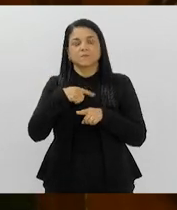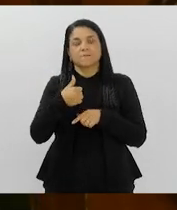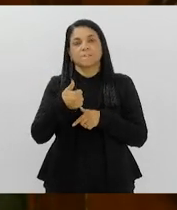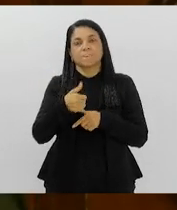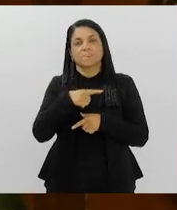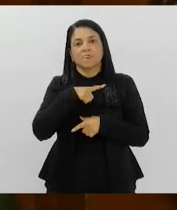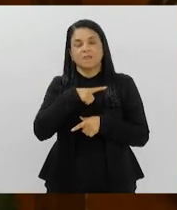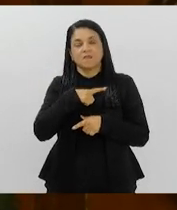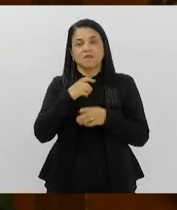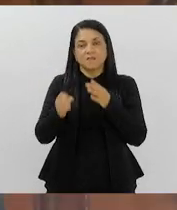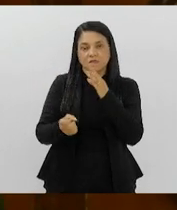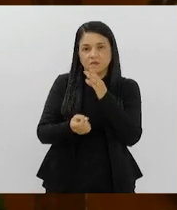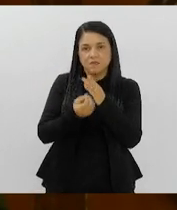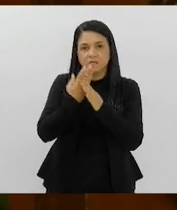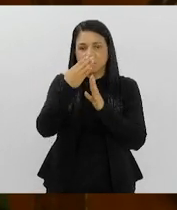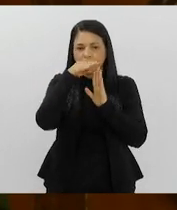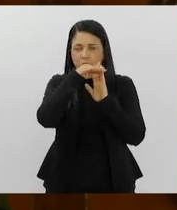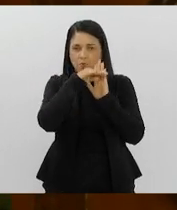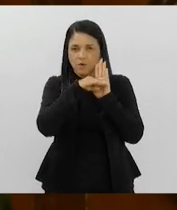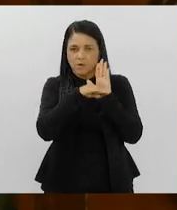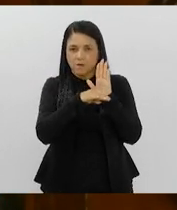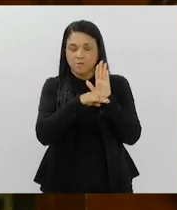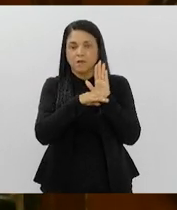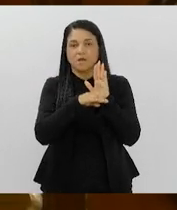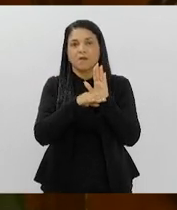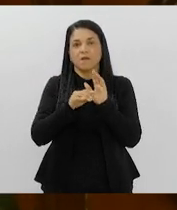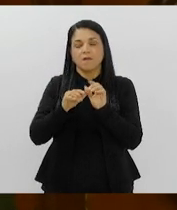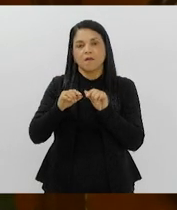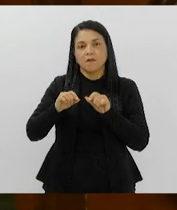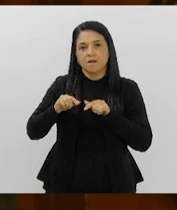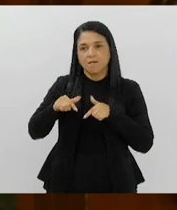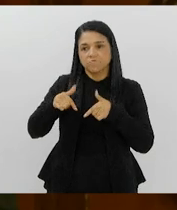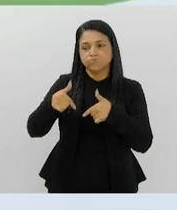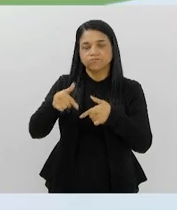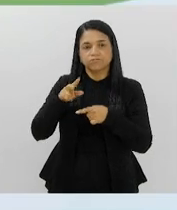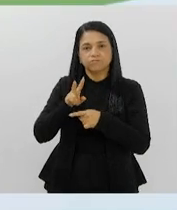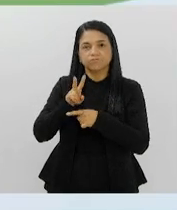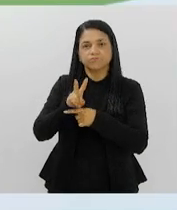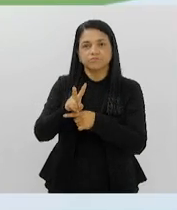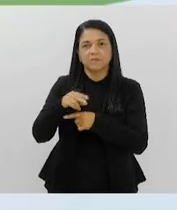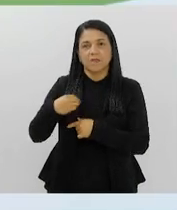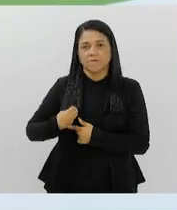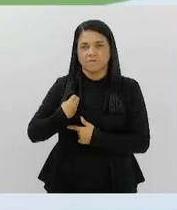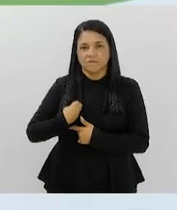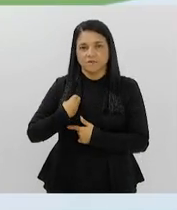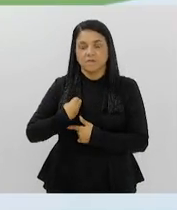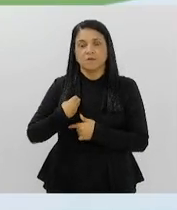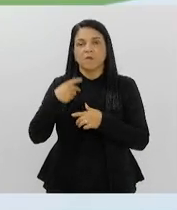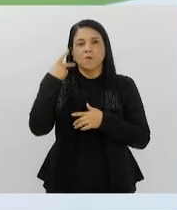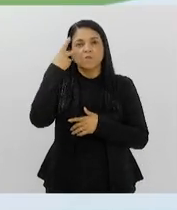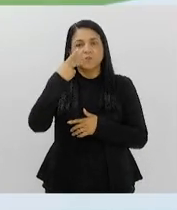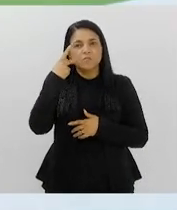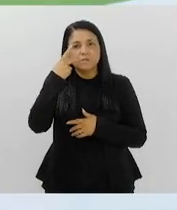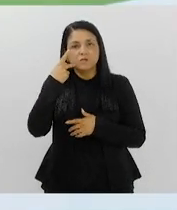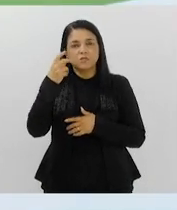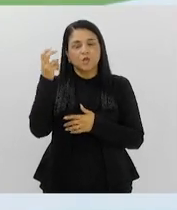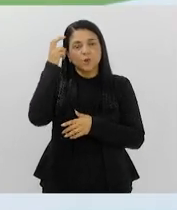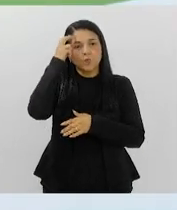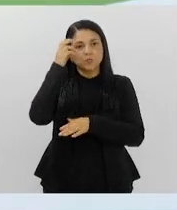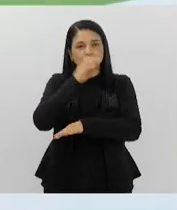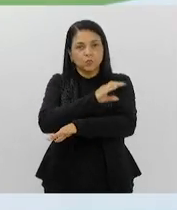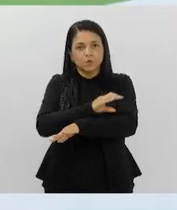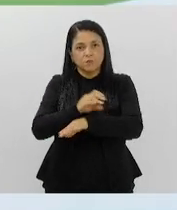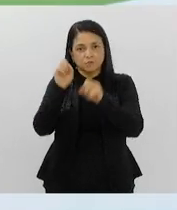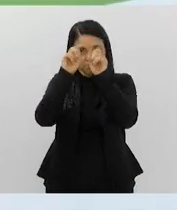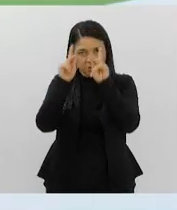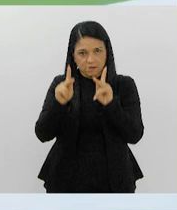4.449/2019, que cria o programa Acre pela Vida com o intuito de promover essa política e essa cultura de paz. Trouxe